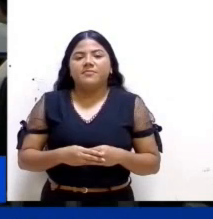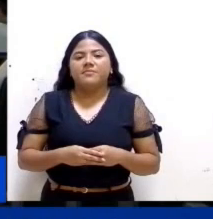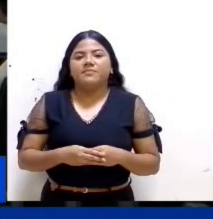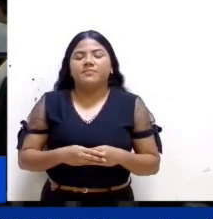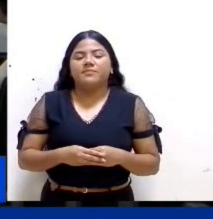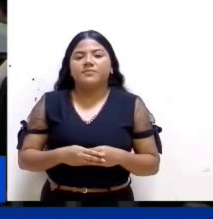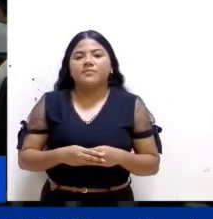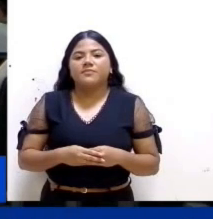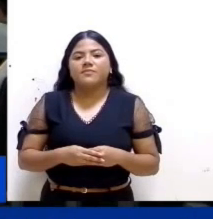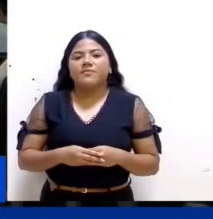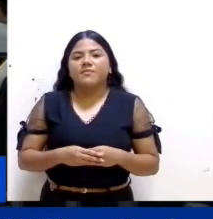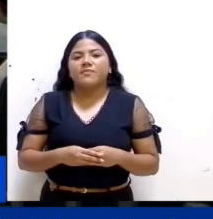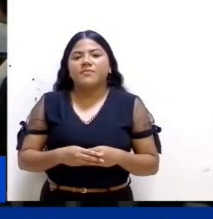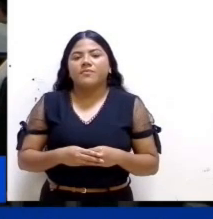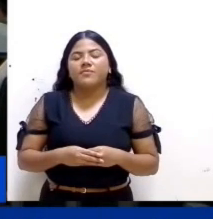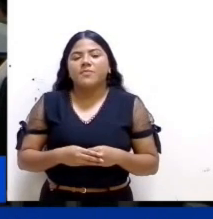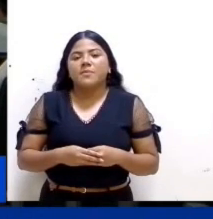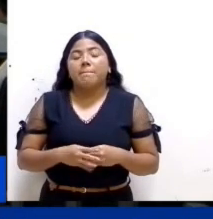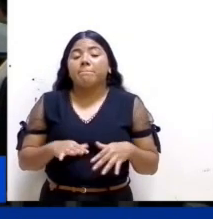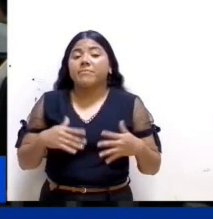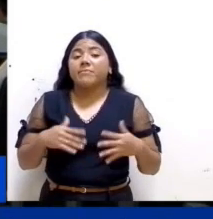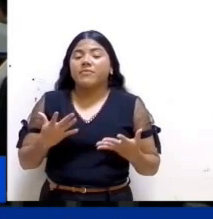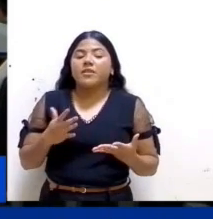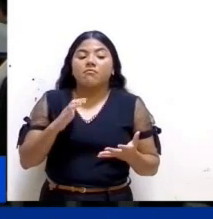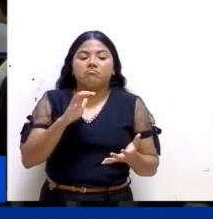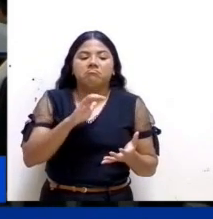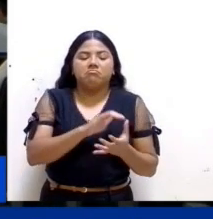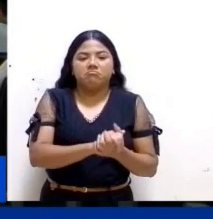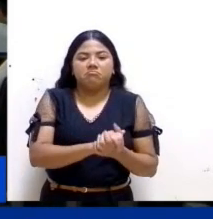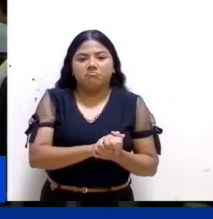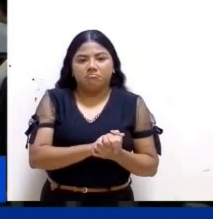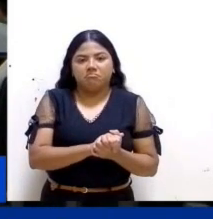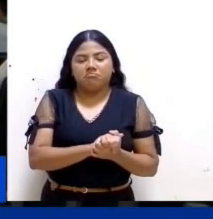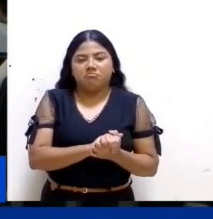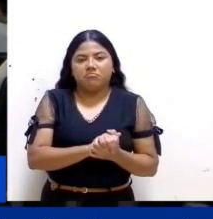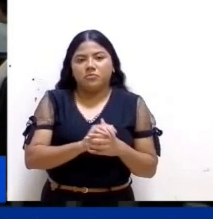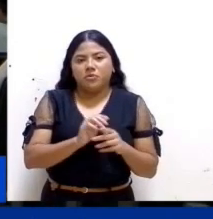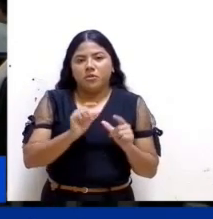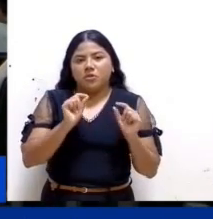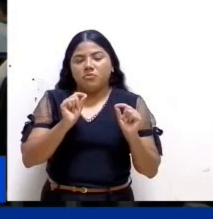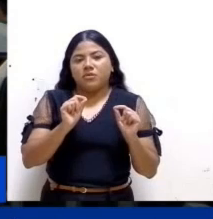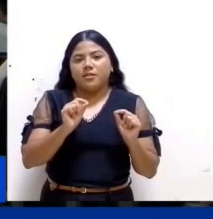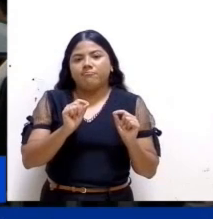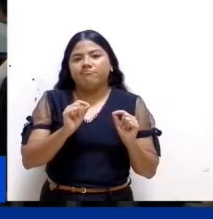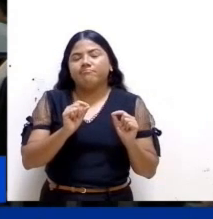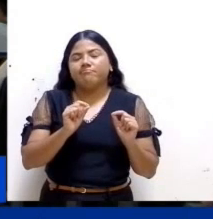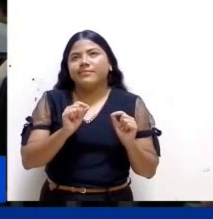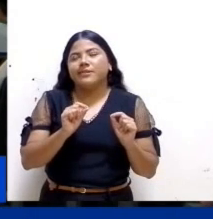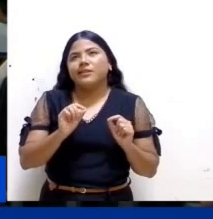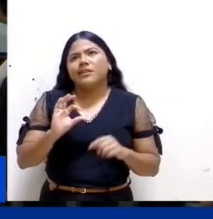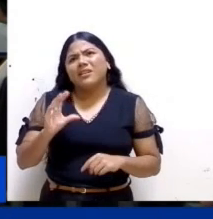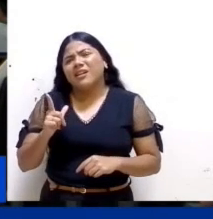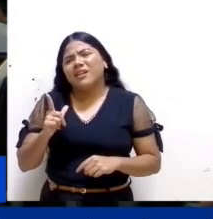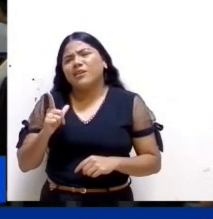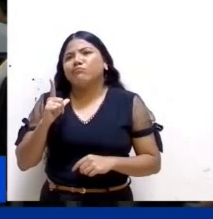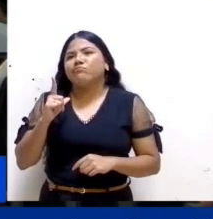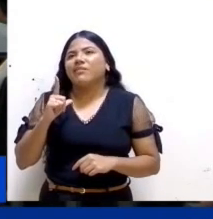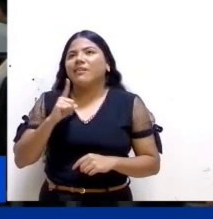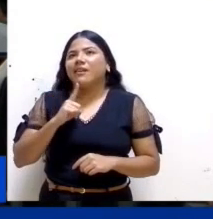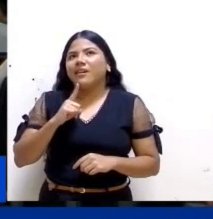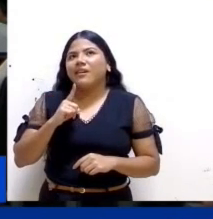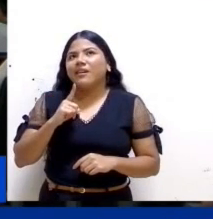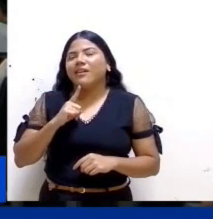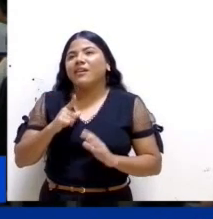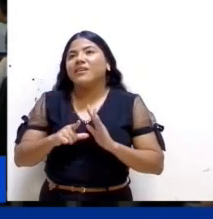casamento não tenha sido aquele casamento dos sonhos. O casamento